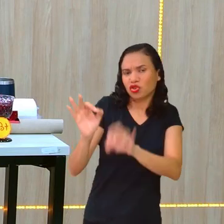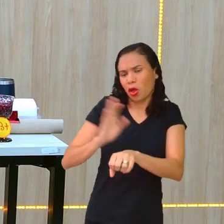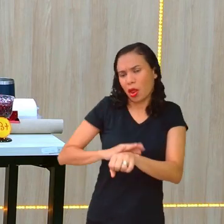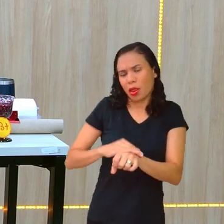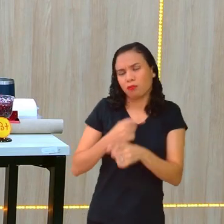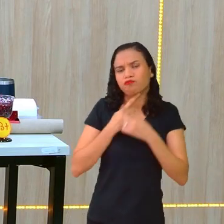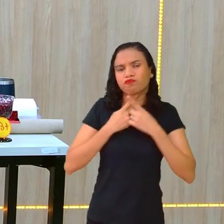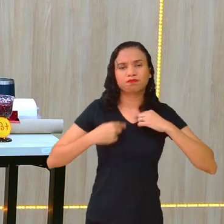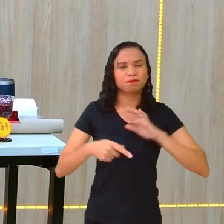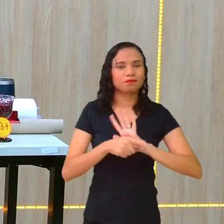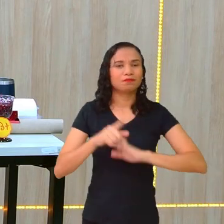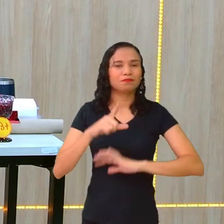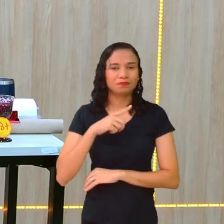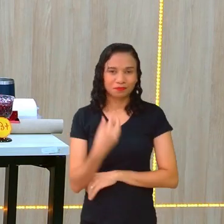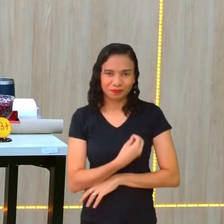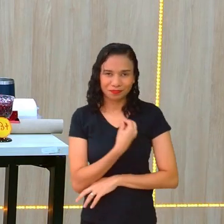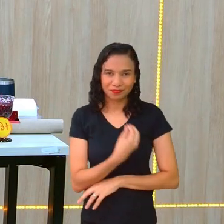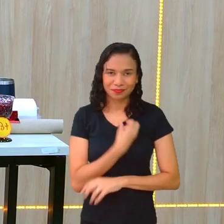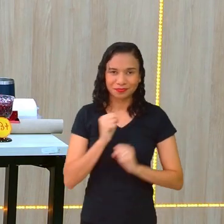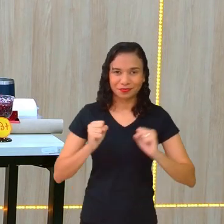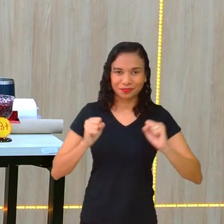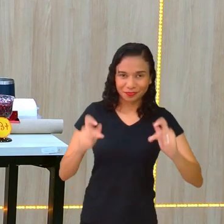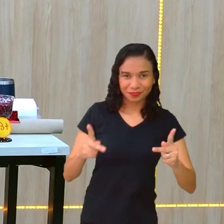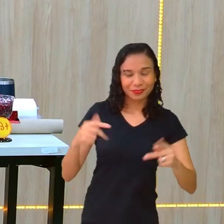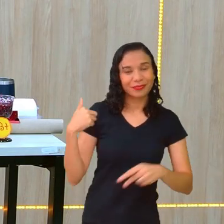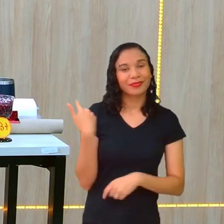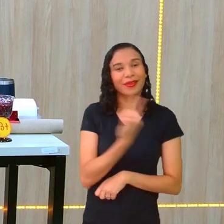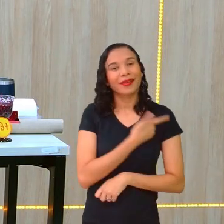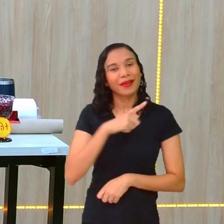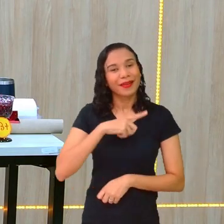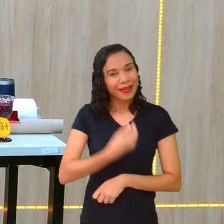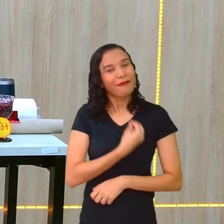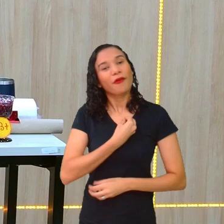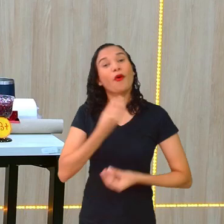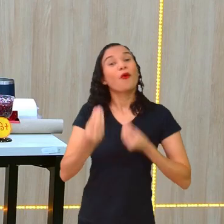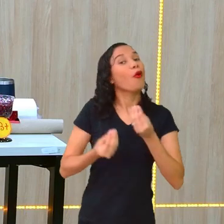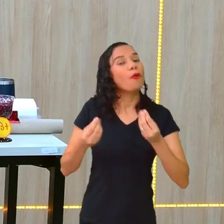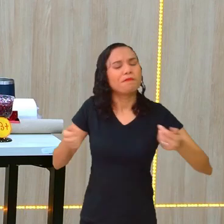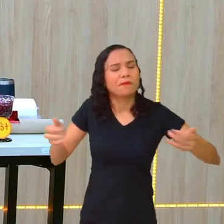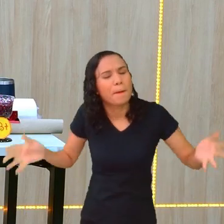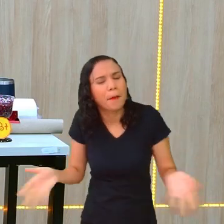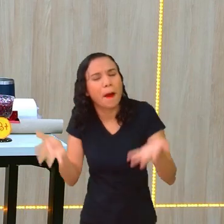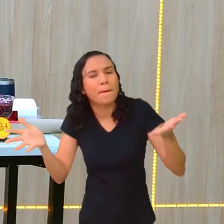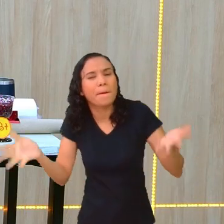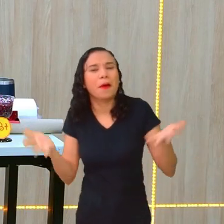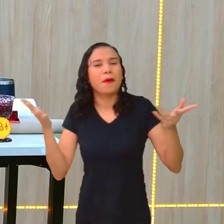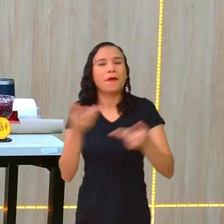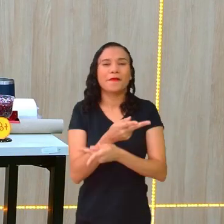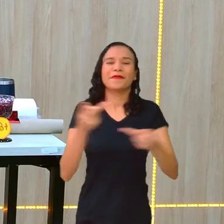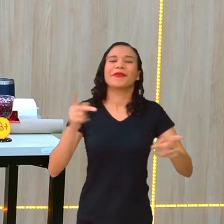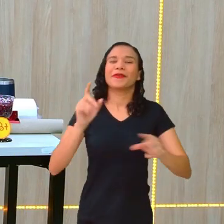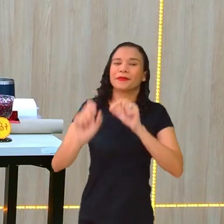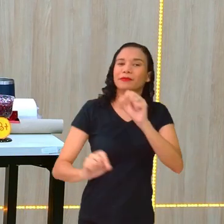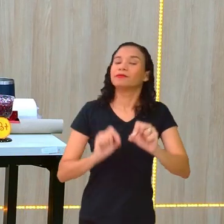de vocês, no momento que vocês quiserem. Então, aqui nós estamos incentivando a vocês irem em busca, né,